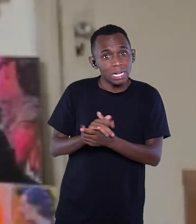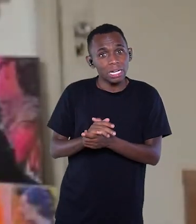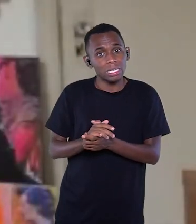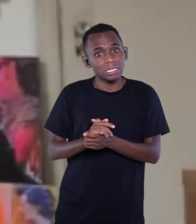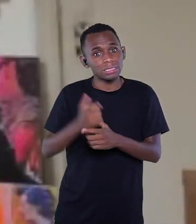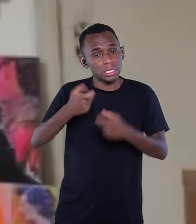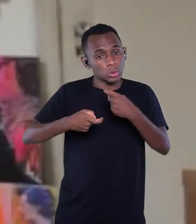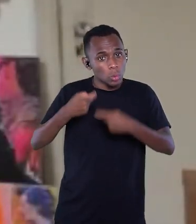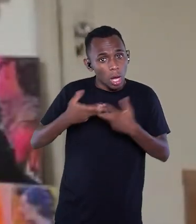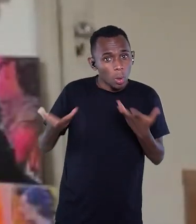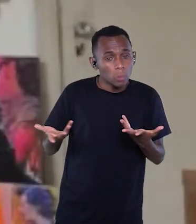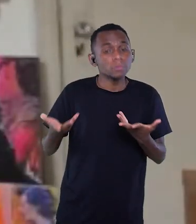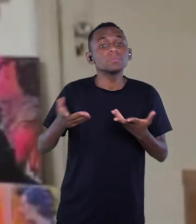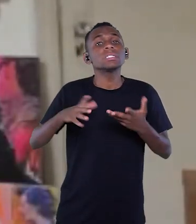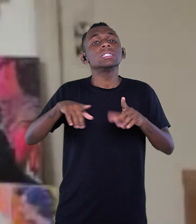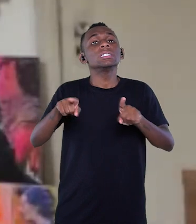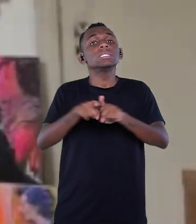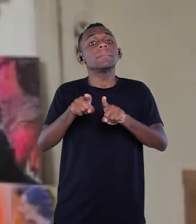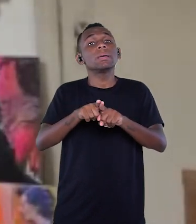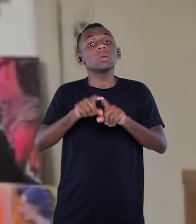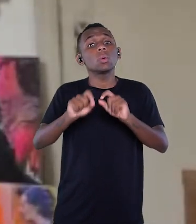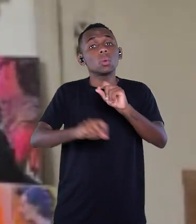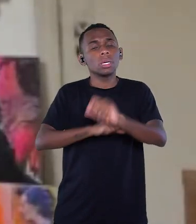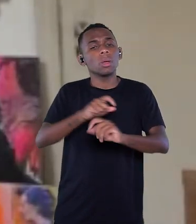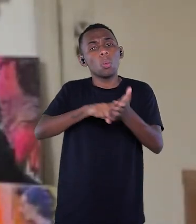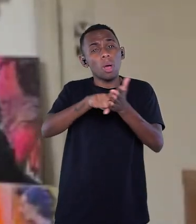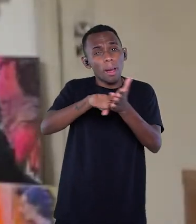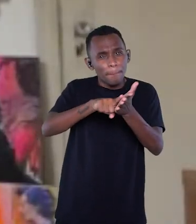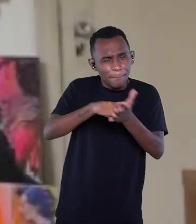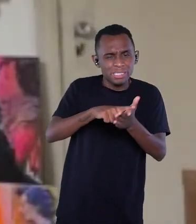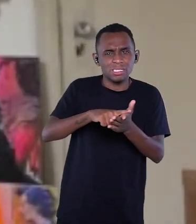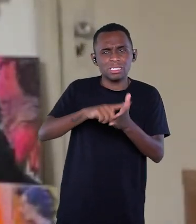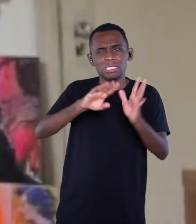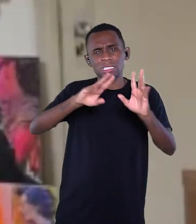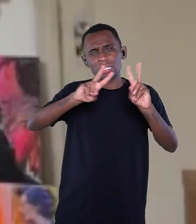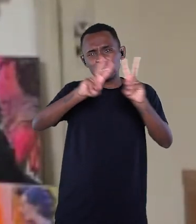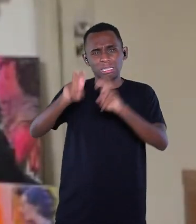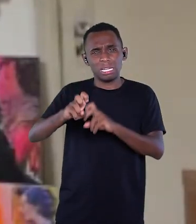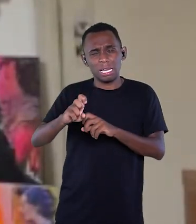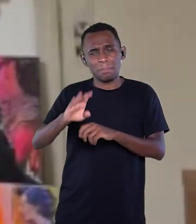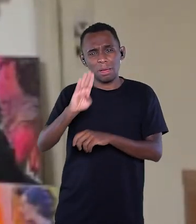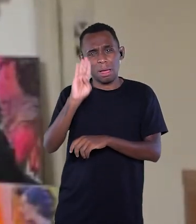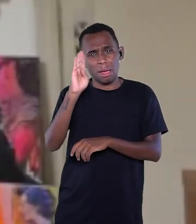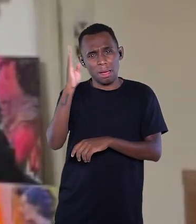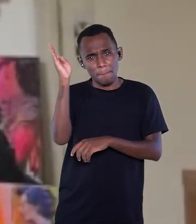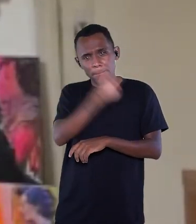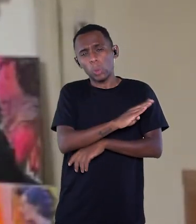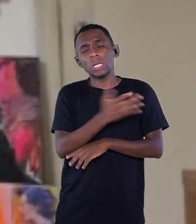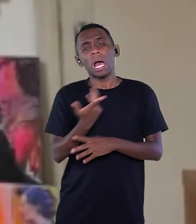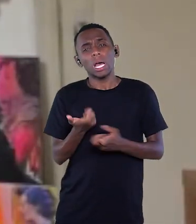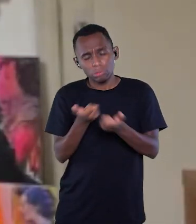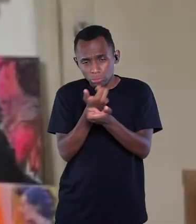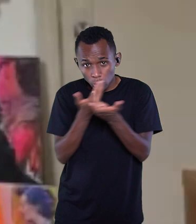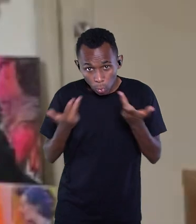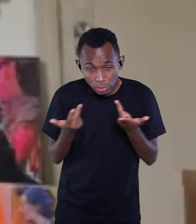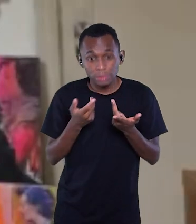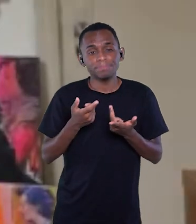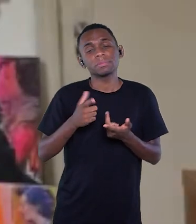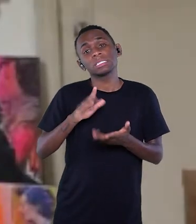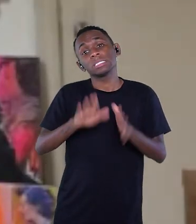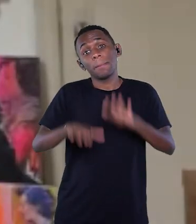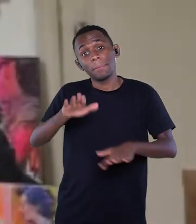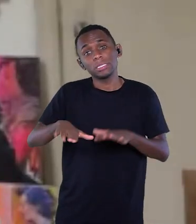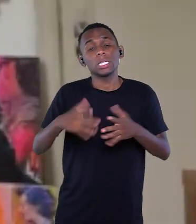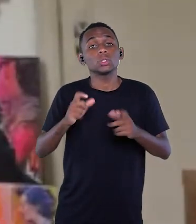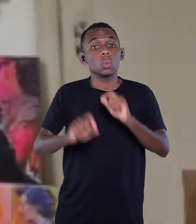às vezes eu acho assim, que ela está fazendo uma pesquisa sobre a maldade também, assim, acho que não é uma às vezes a